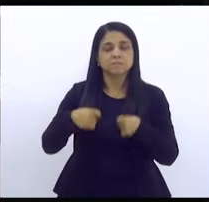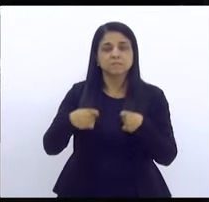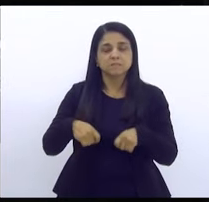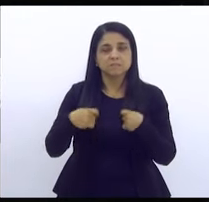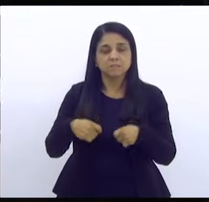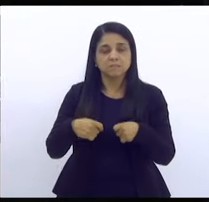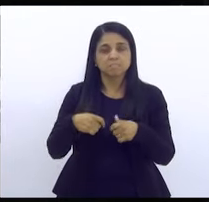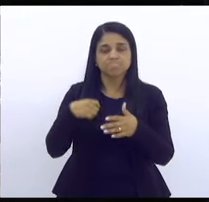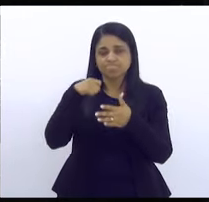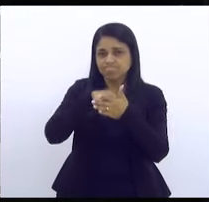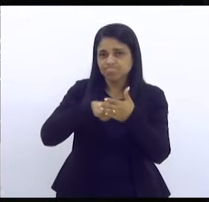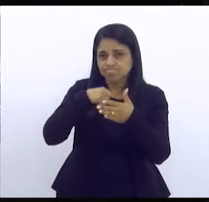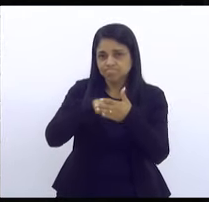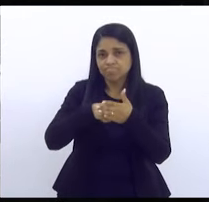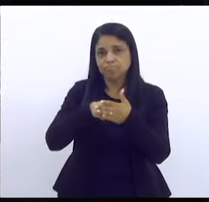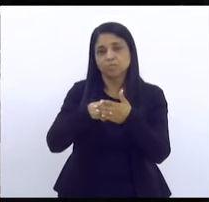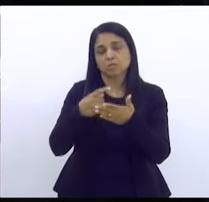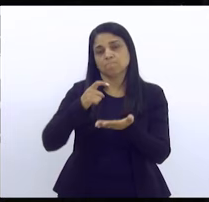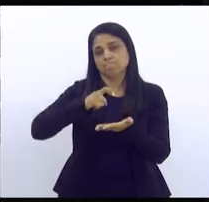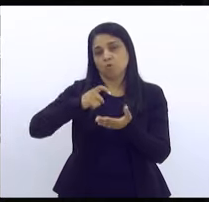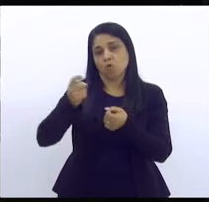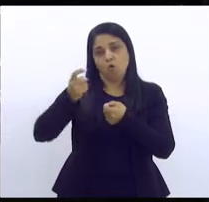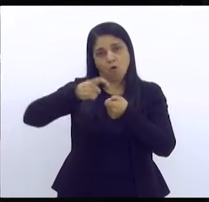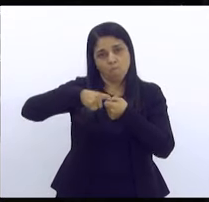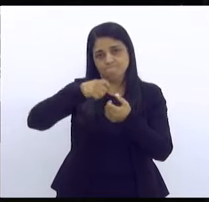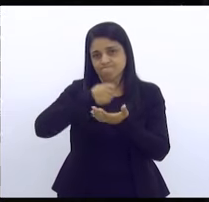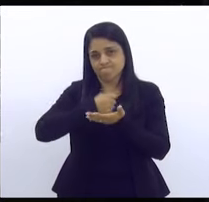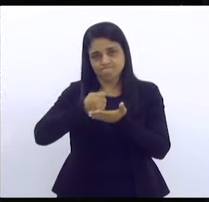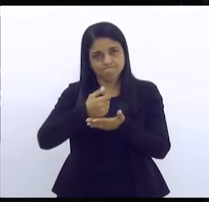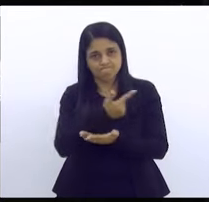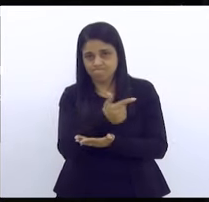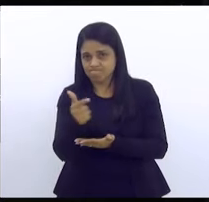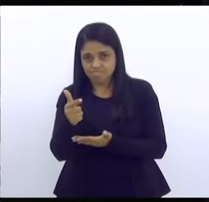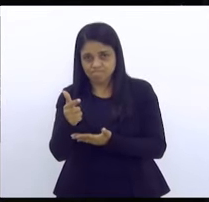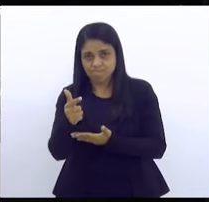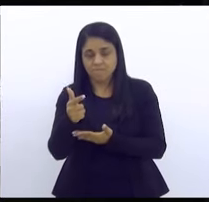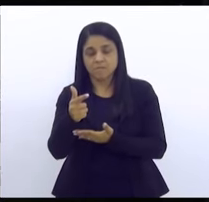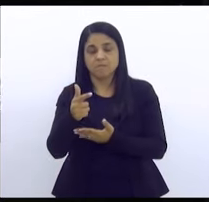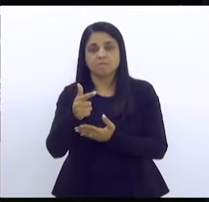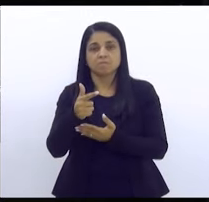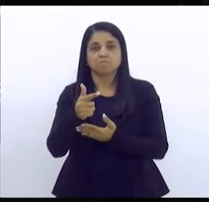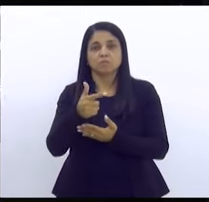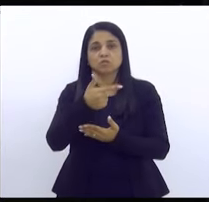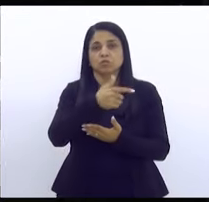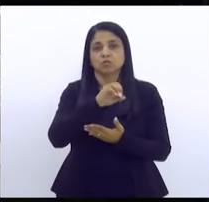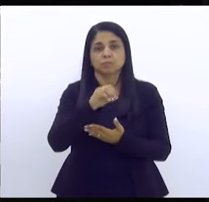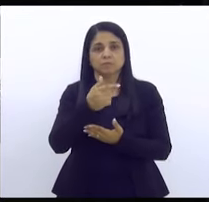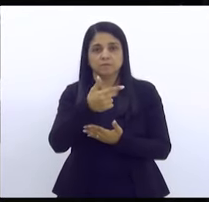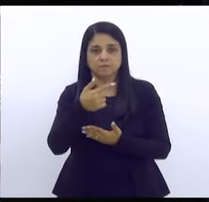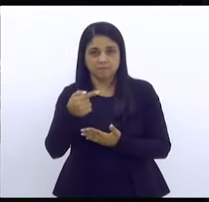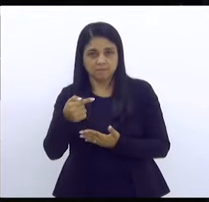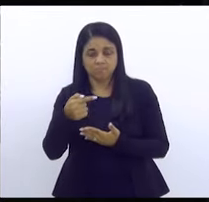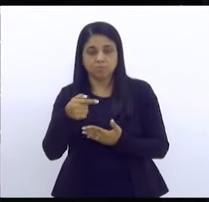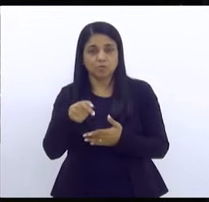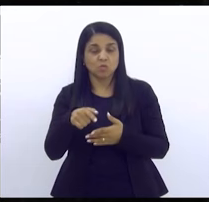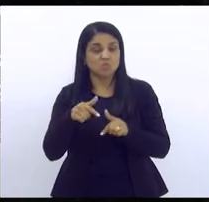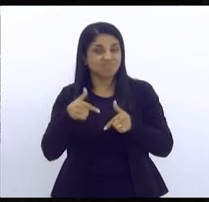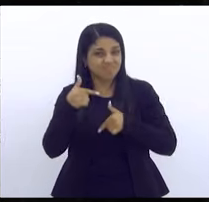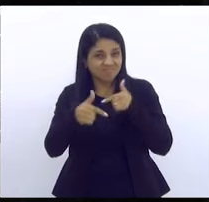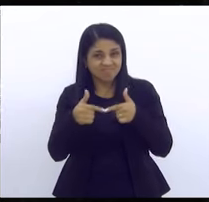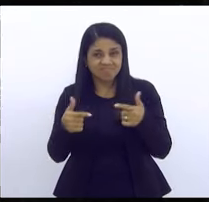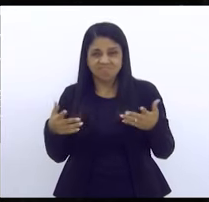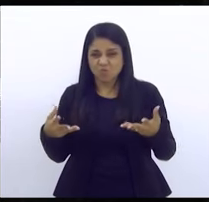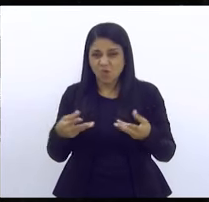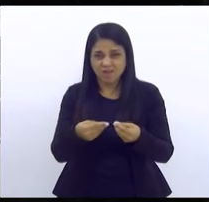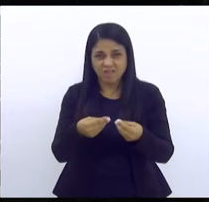renove a concessão, visto que o serviço público é de péssima qualidade. Termino aqui